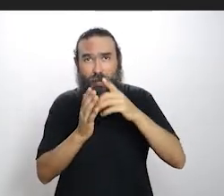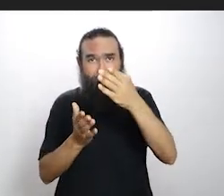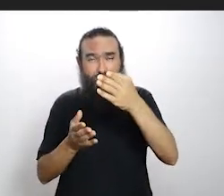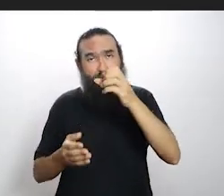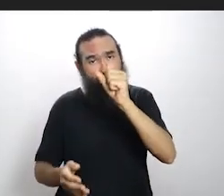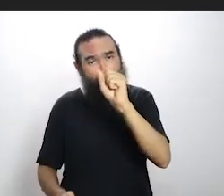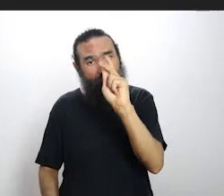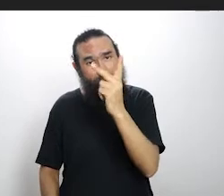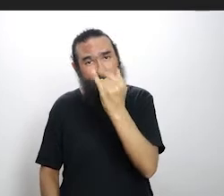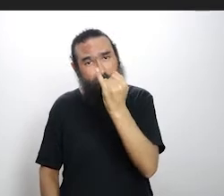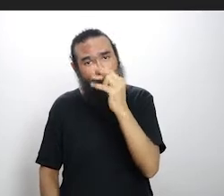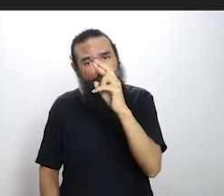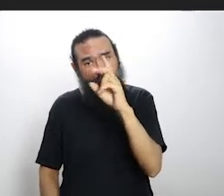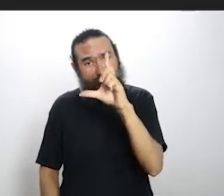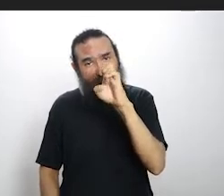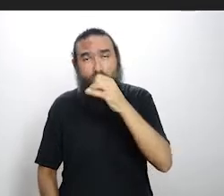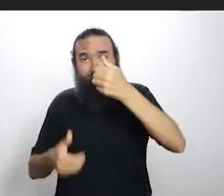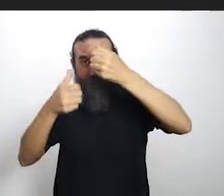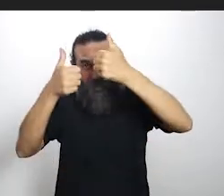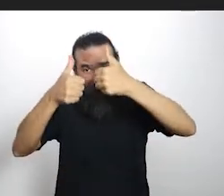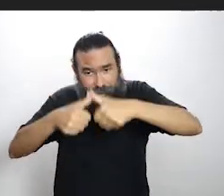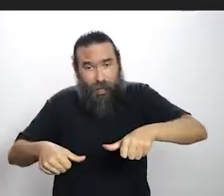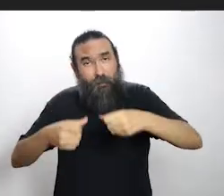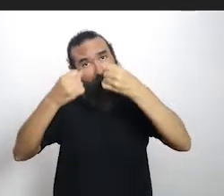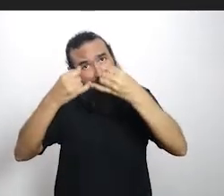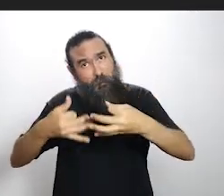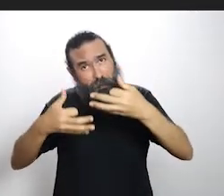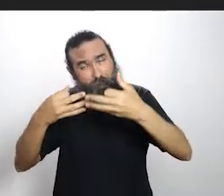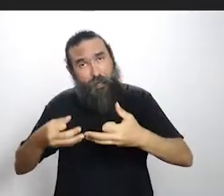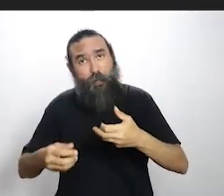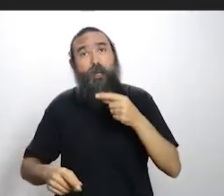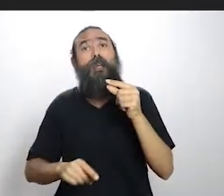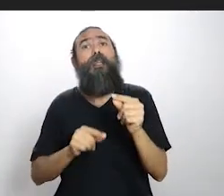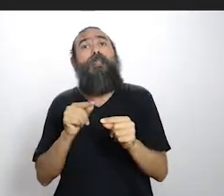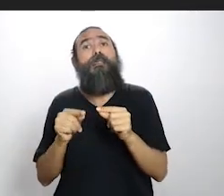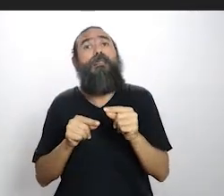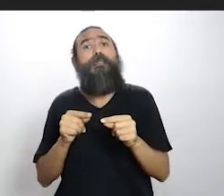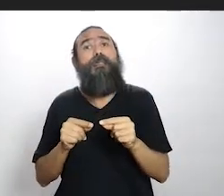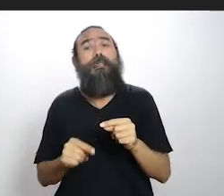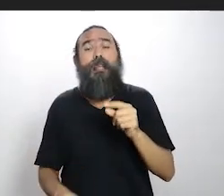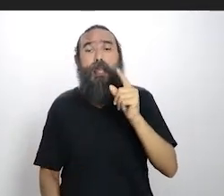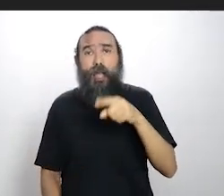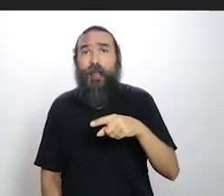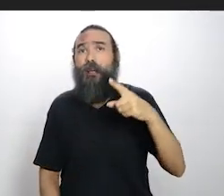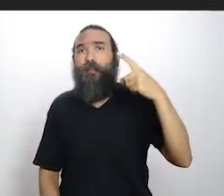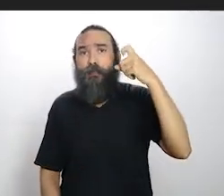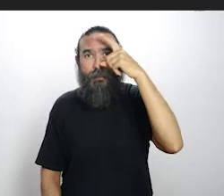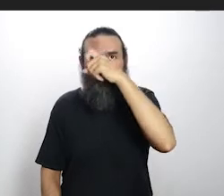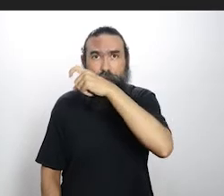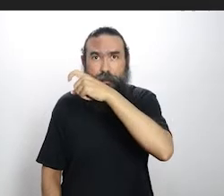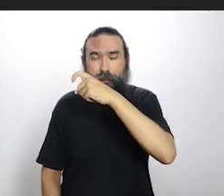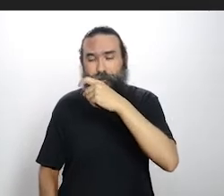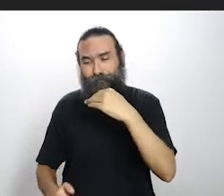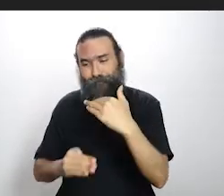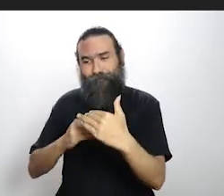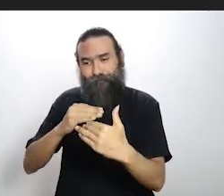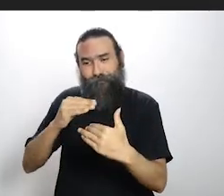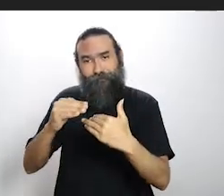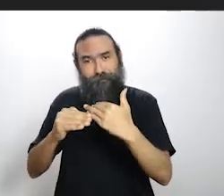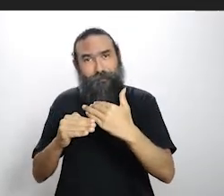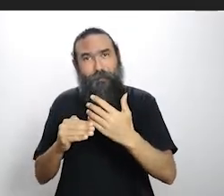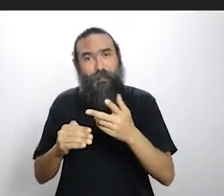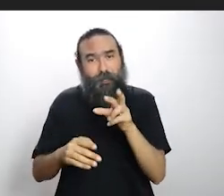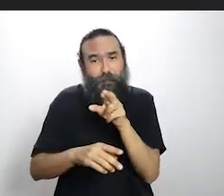que são desafios em dimensões diferentes entre a aplicação da